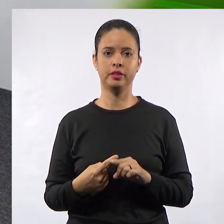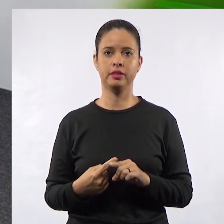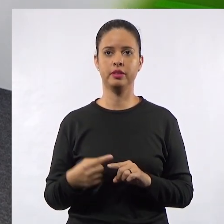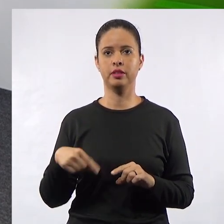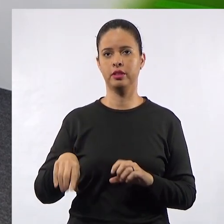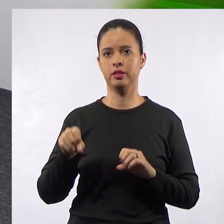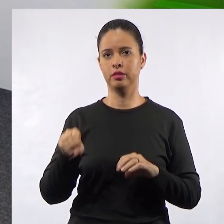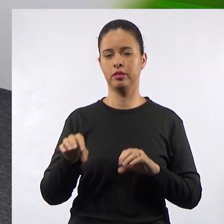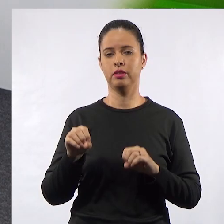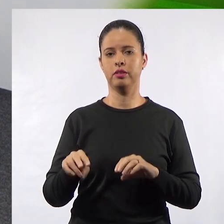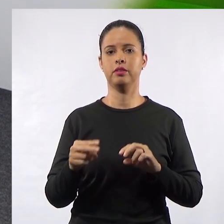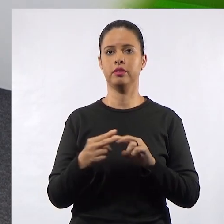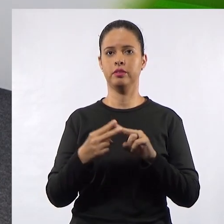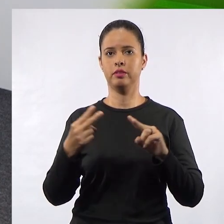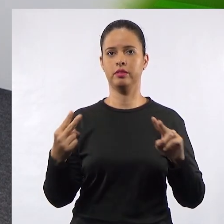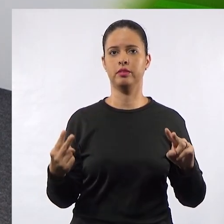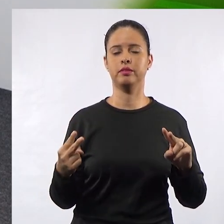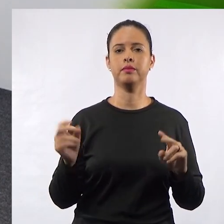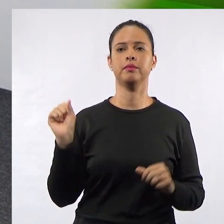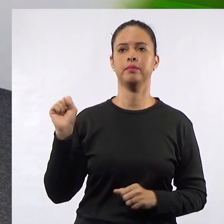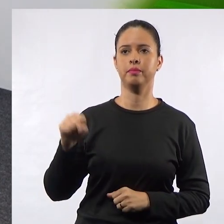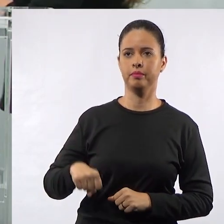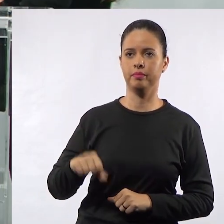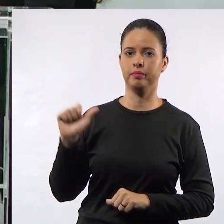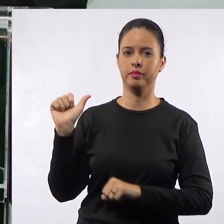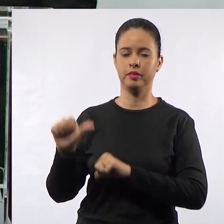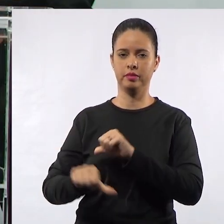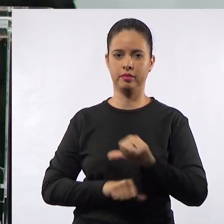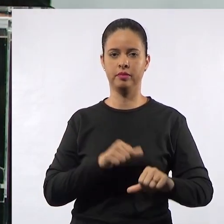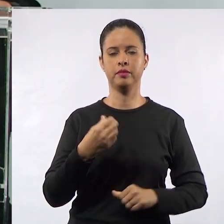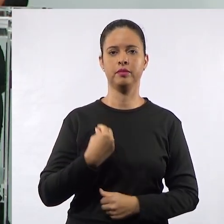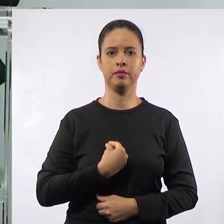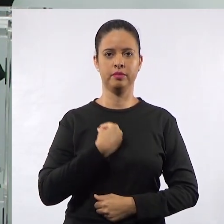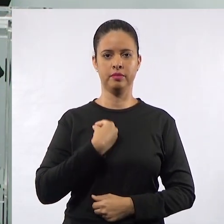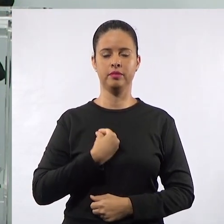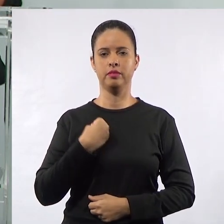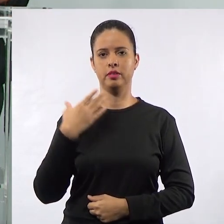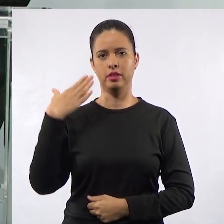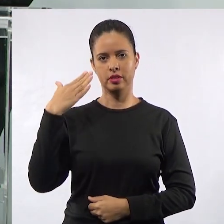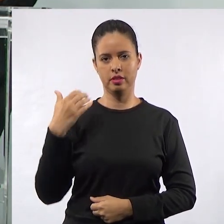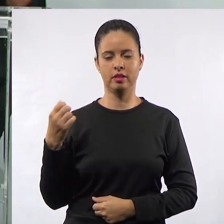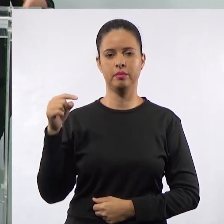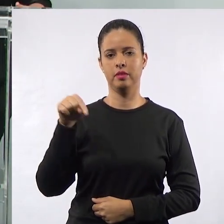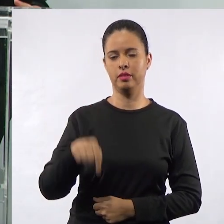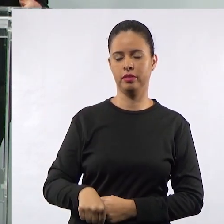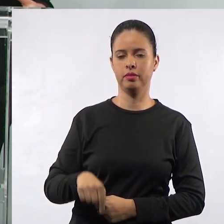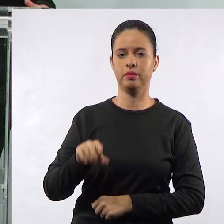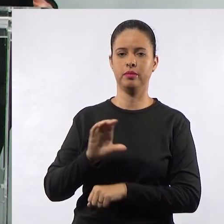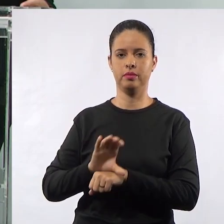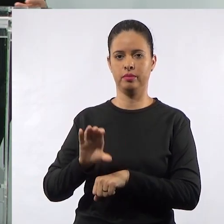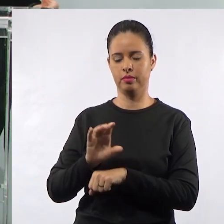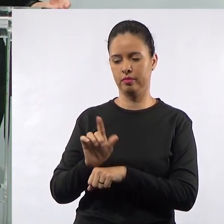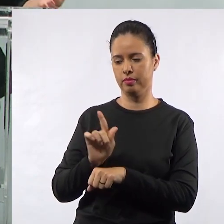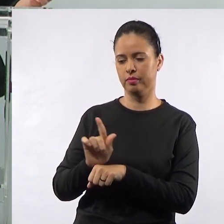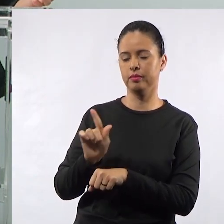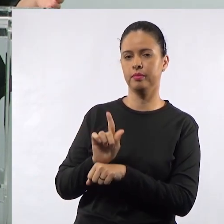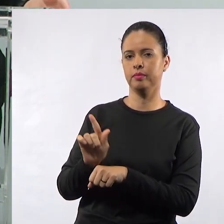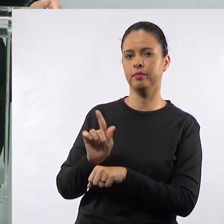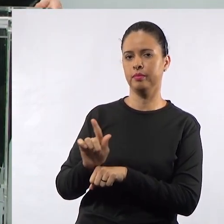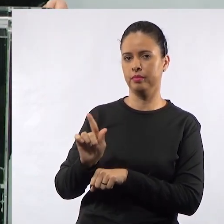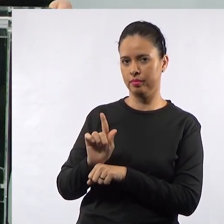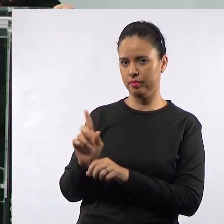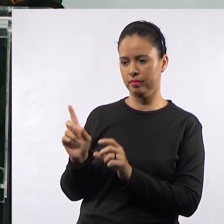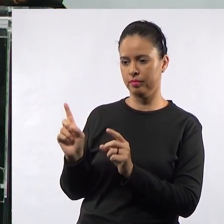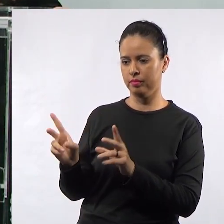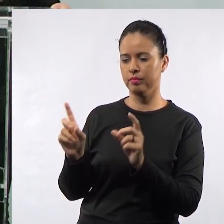É porque a educação à distância realmente ela muda realidades. Você já sabe disso, você que está aqui no nosso curso de gestão comercial aqui do